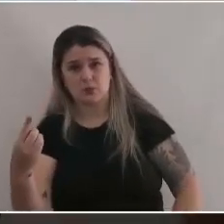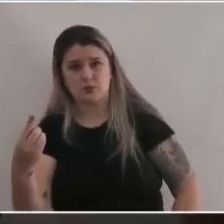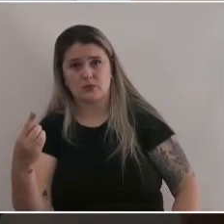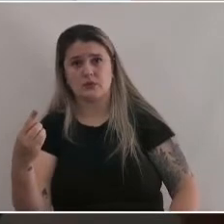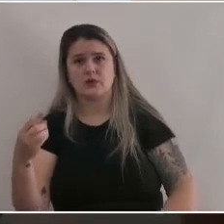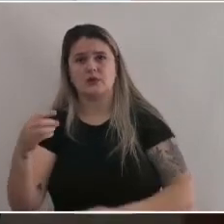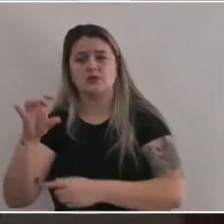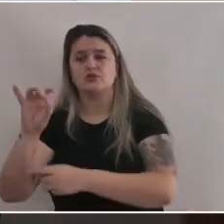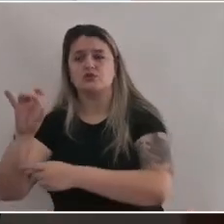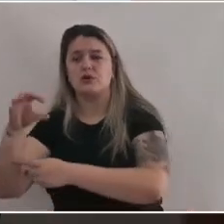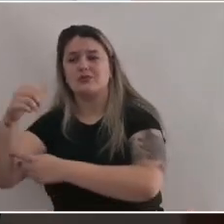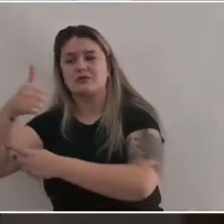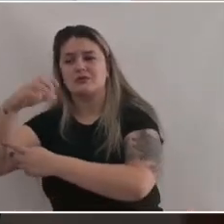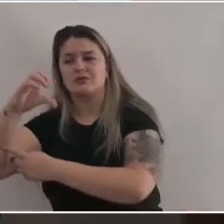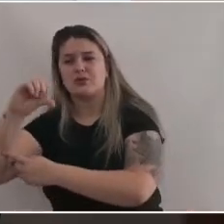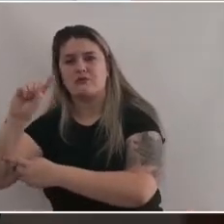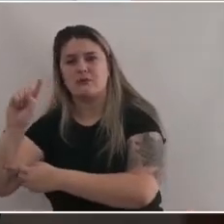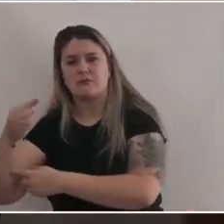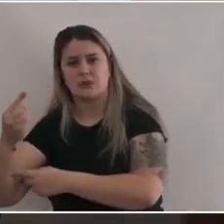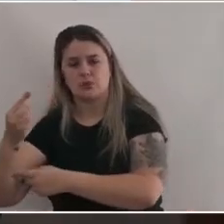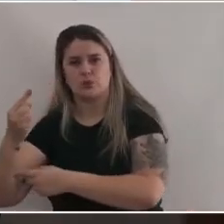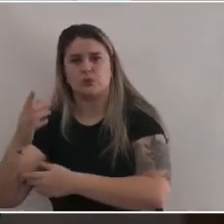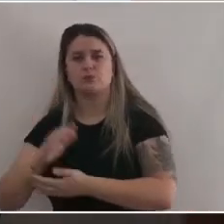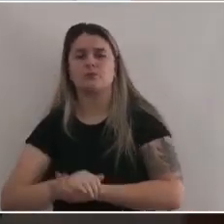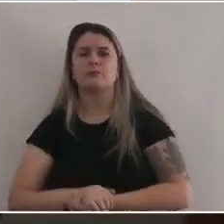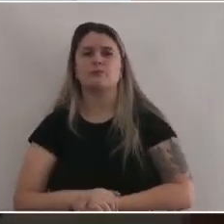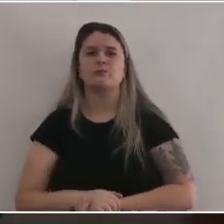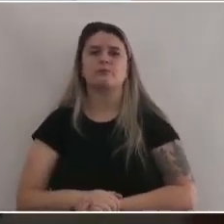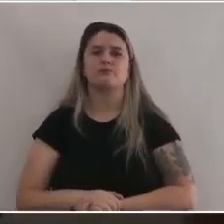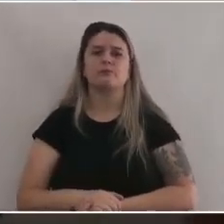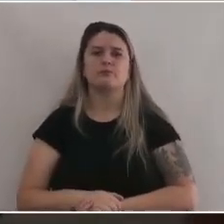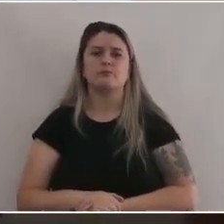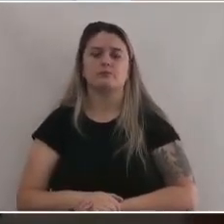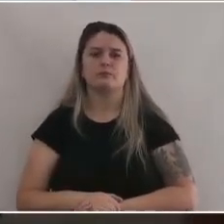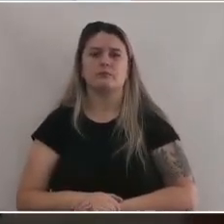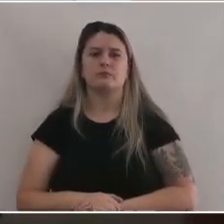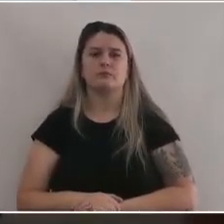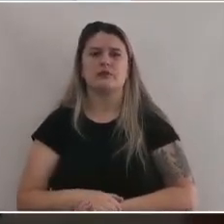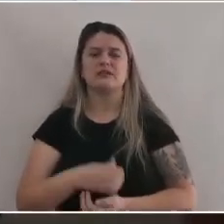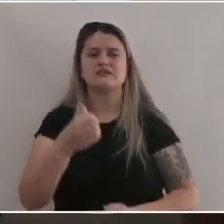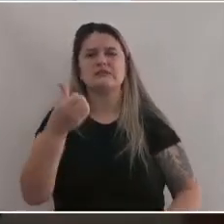realizado 19.080 até o terceiro quadrimestre,